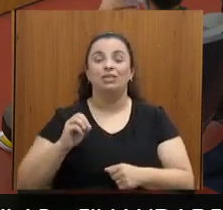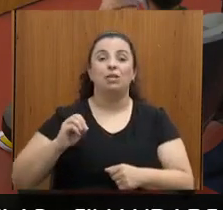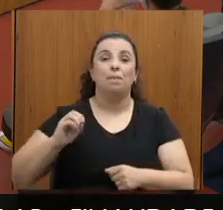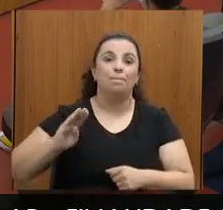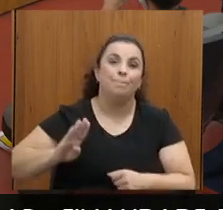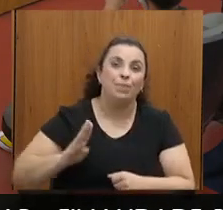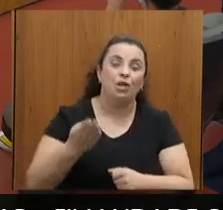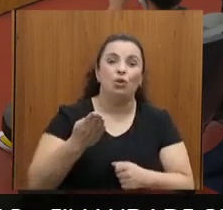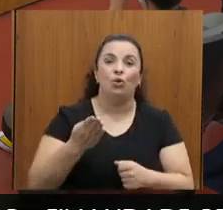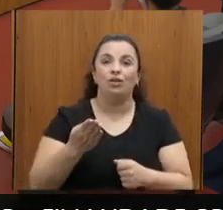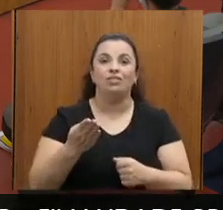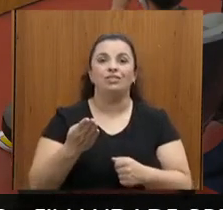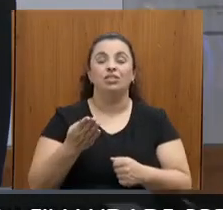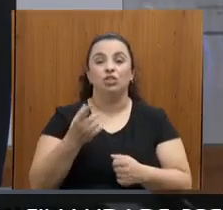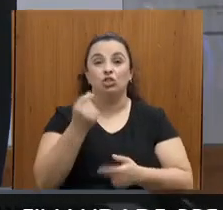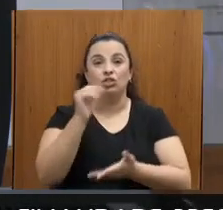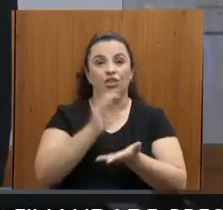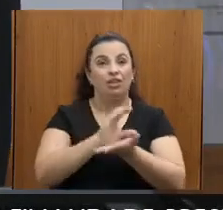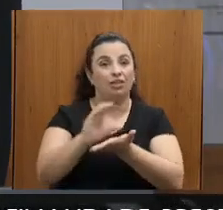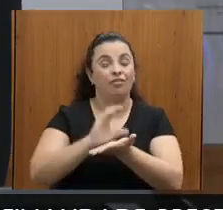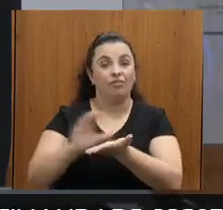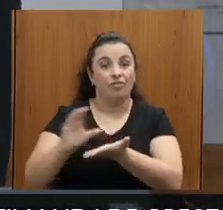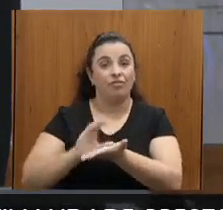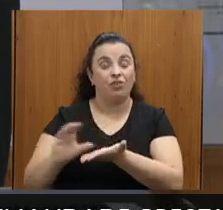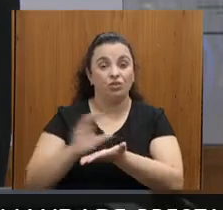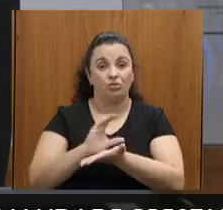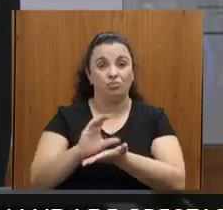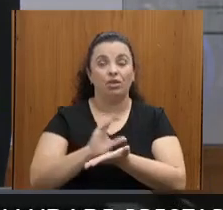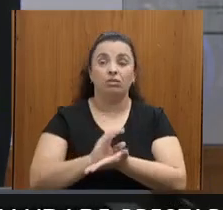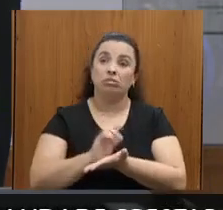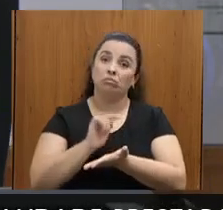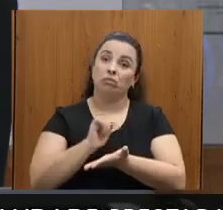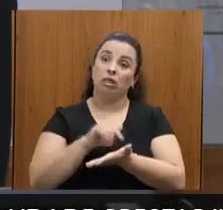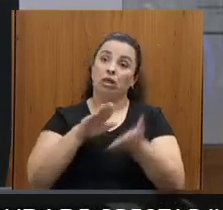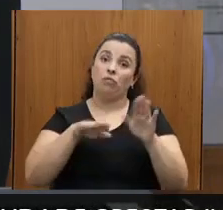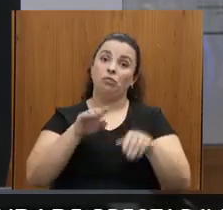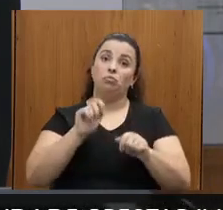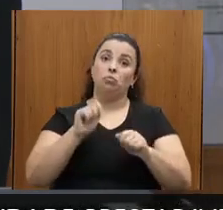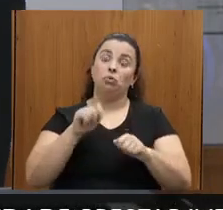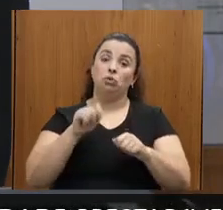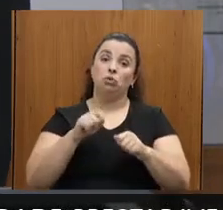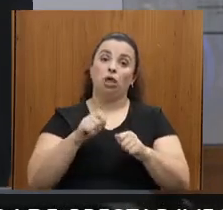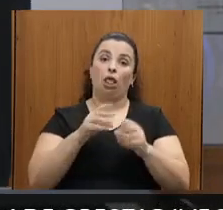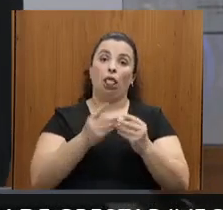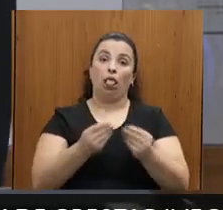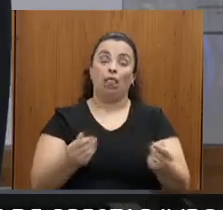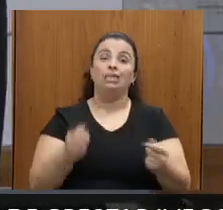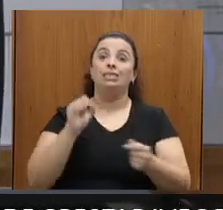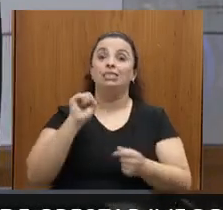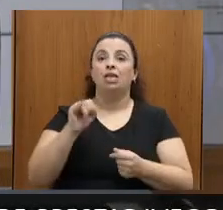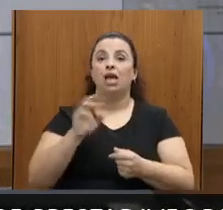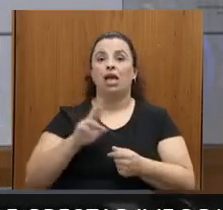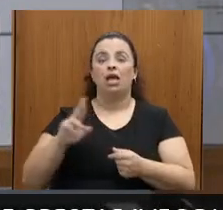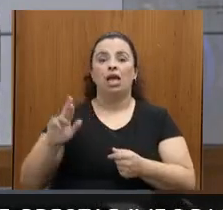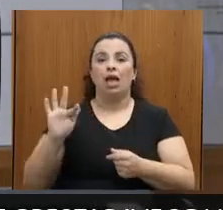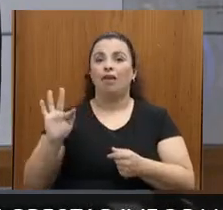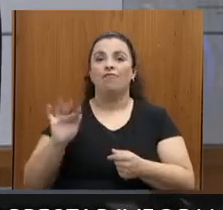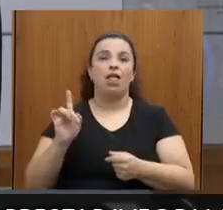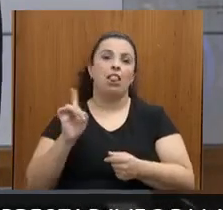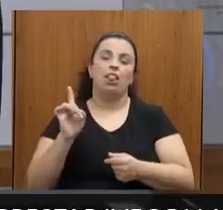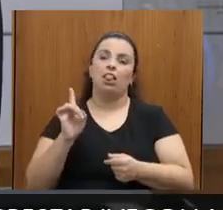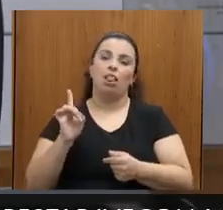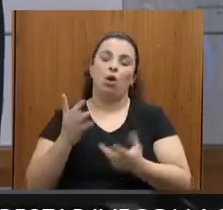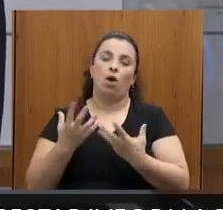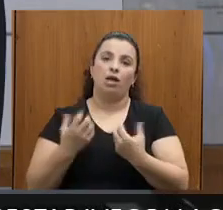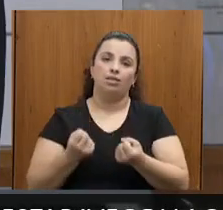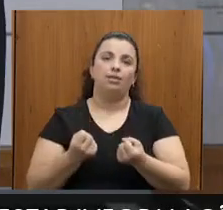de investimentos e que tudo isso poderia ir por terra se esse regime de recuperação fiscal não vier à pauta e nós temos que abraçar essa causa logo na